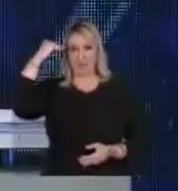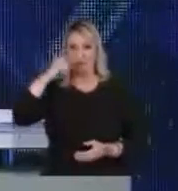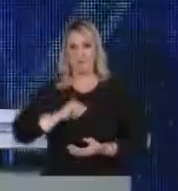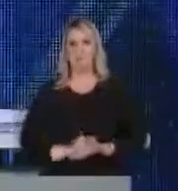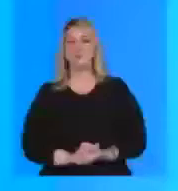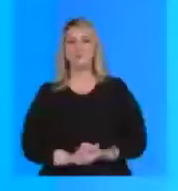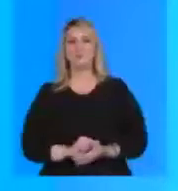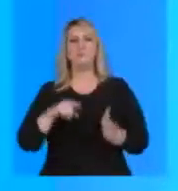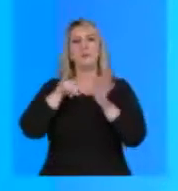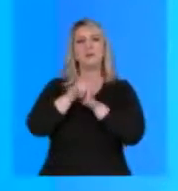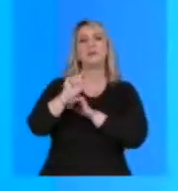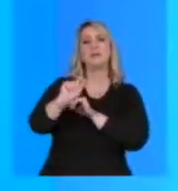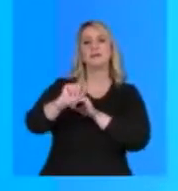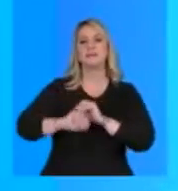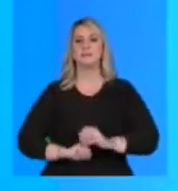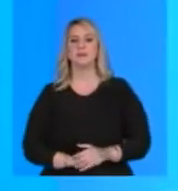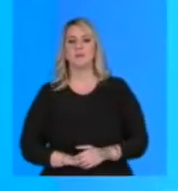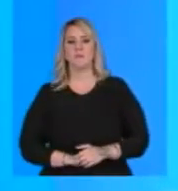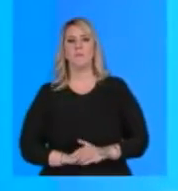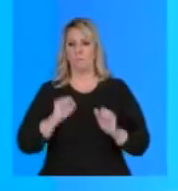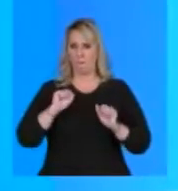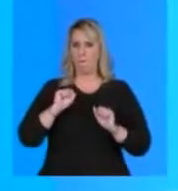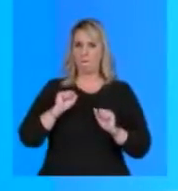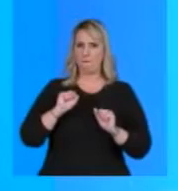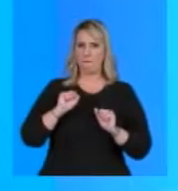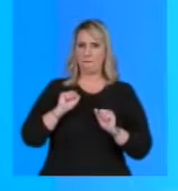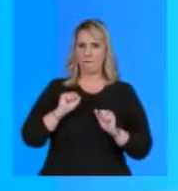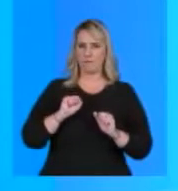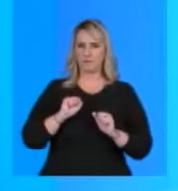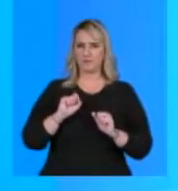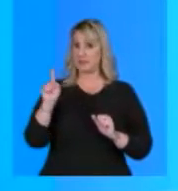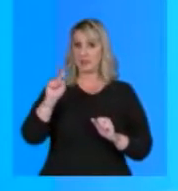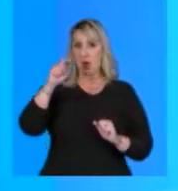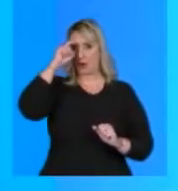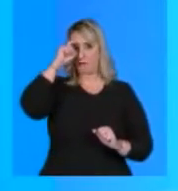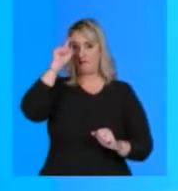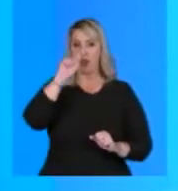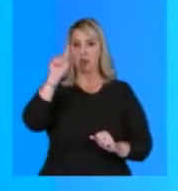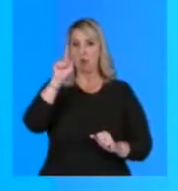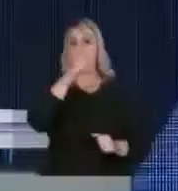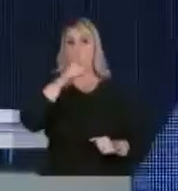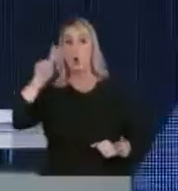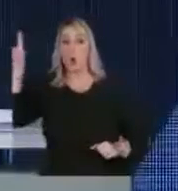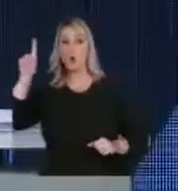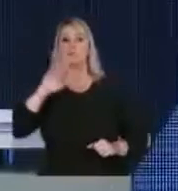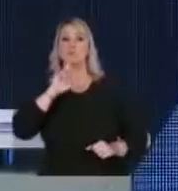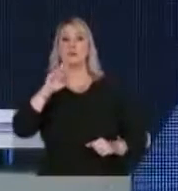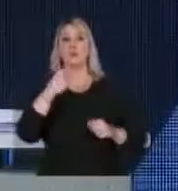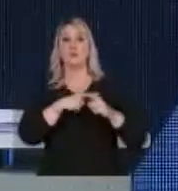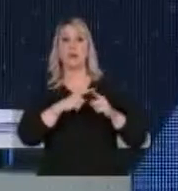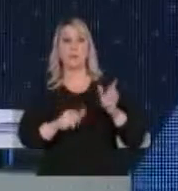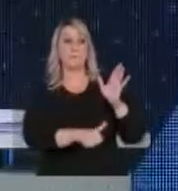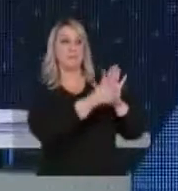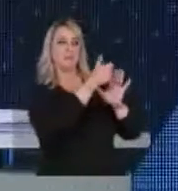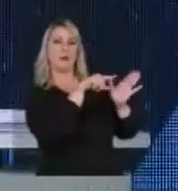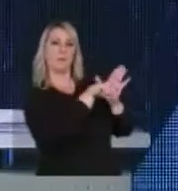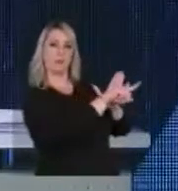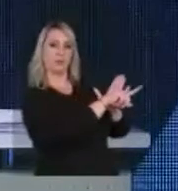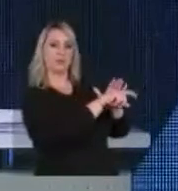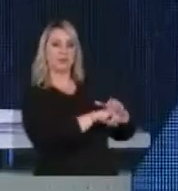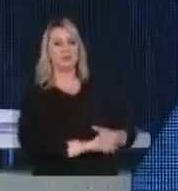pergunta eu posso foi incrível não é bom não crivella vai ser o último a responder porque foi o primeiro a fazer a pergunta